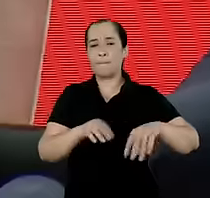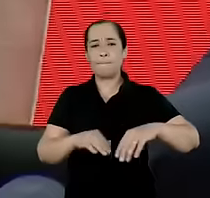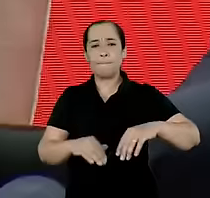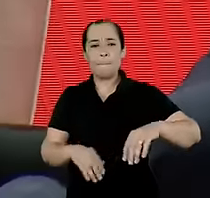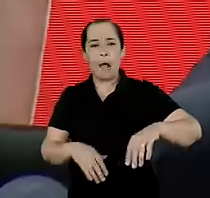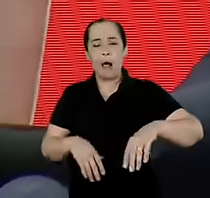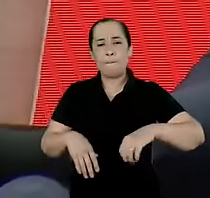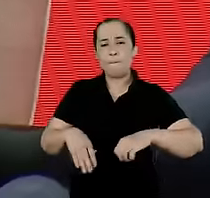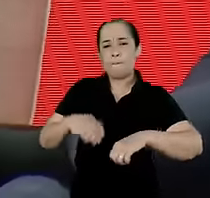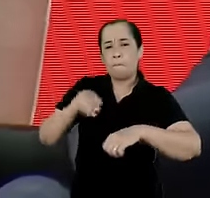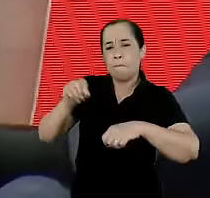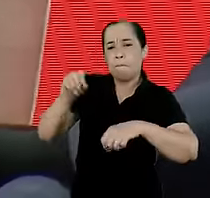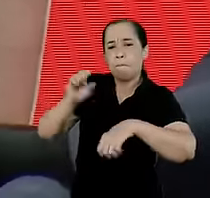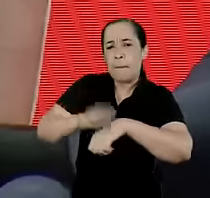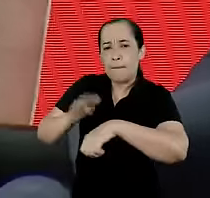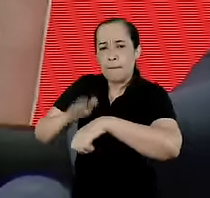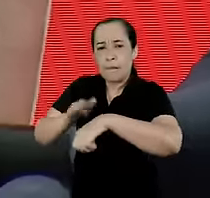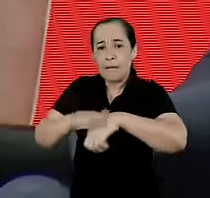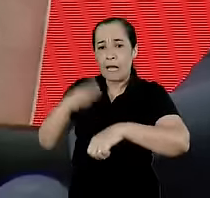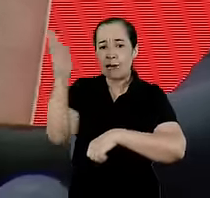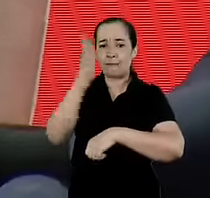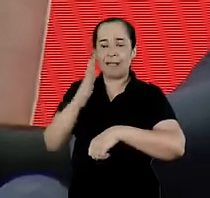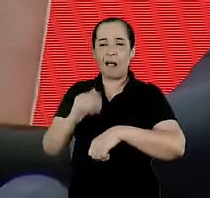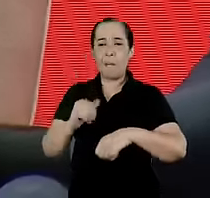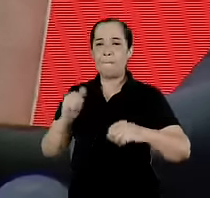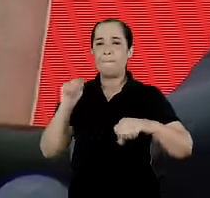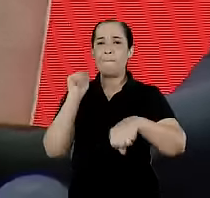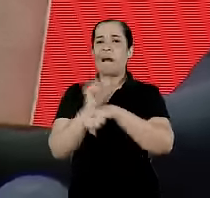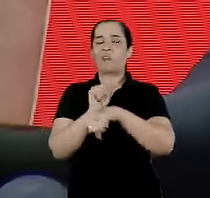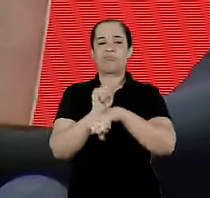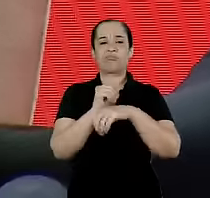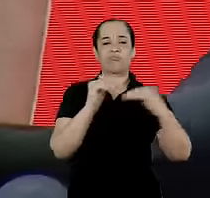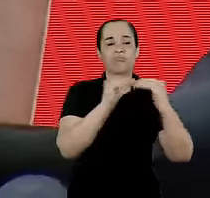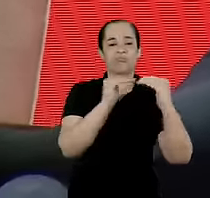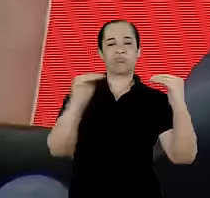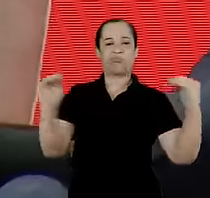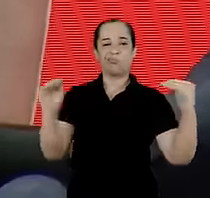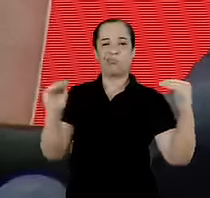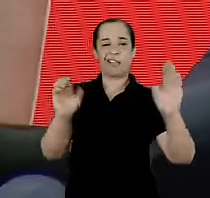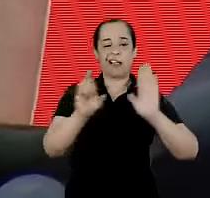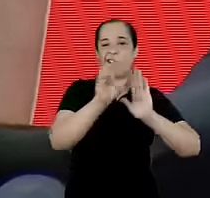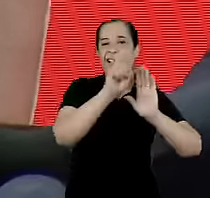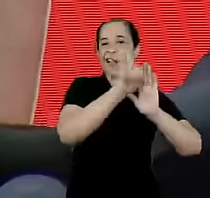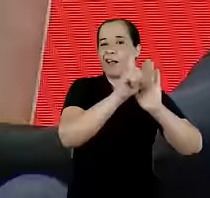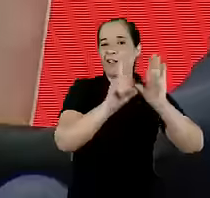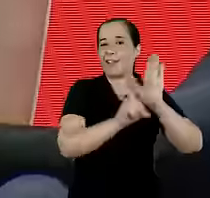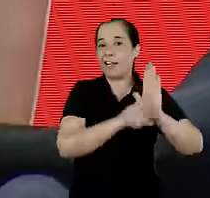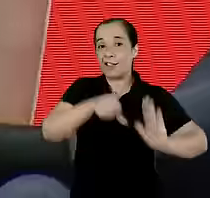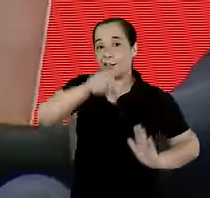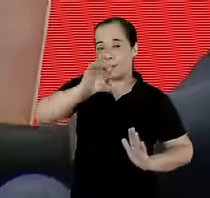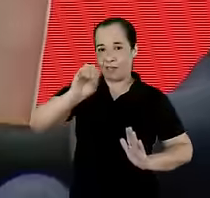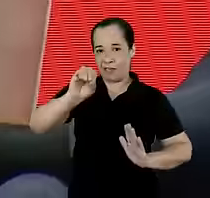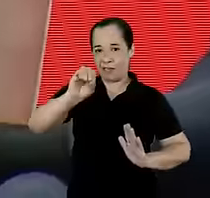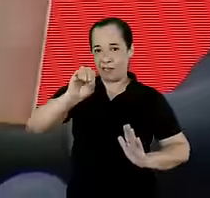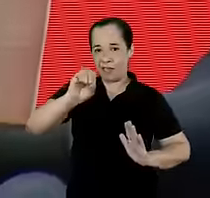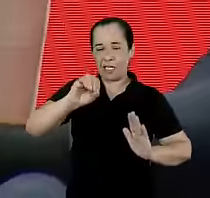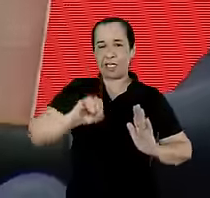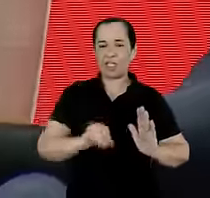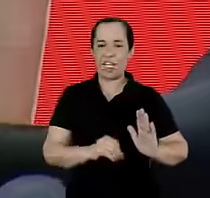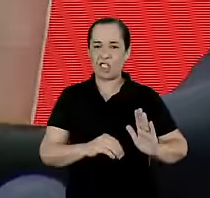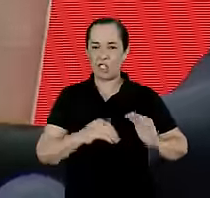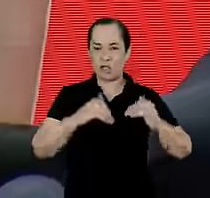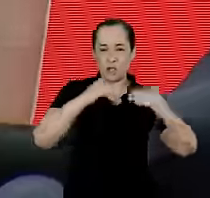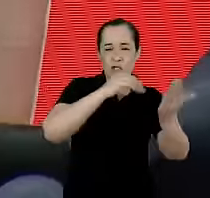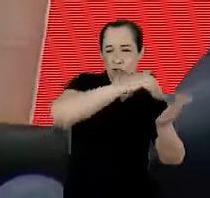produtividade brasileira tá praticamente estagnada desde a década de 90 se a gente tirar o agronegócio dessa conta é muito